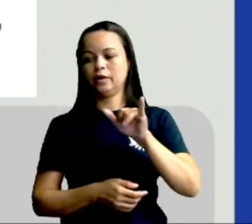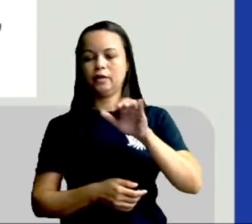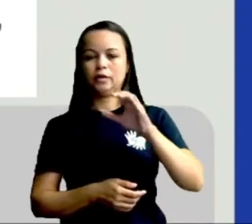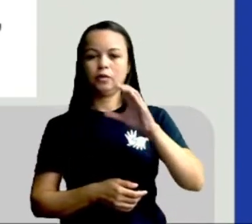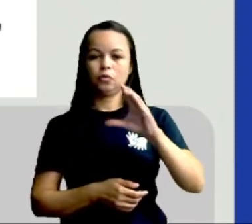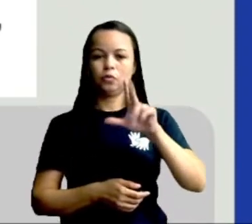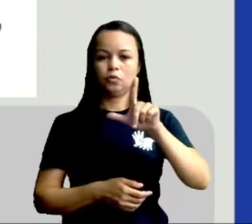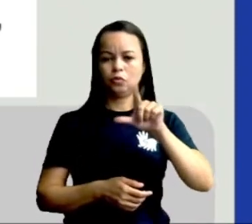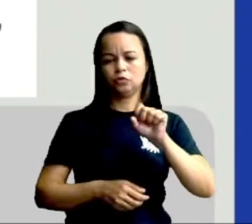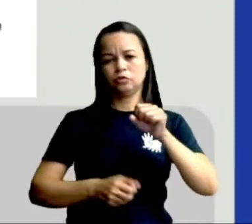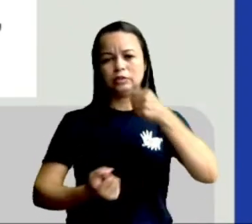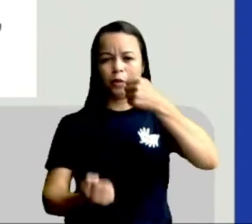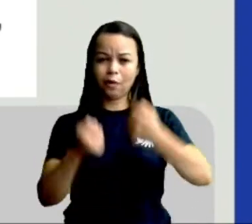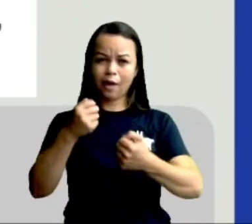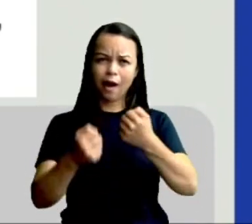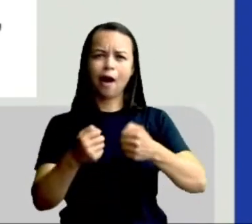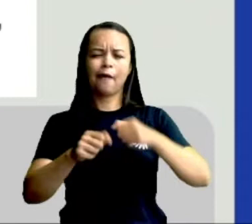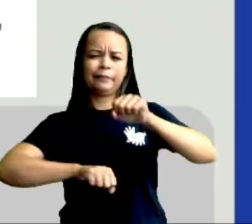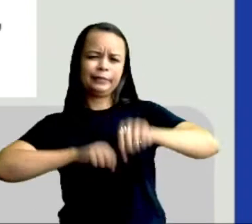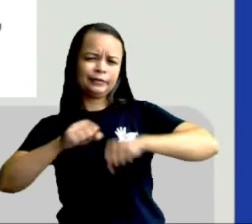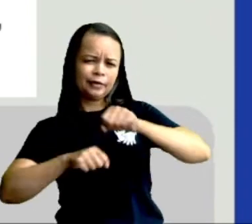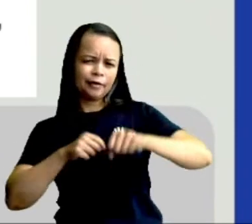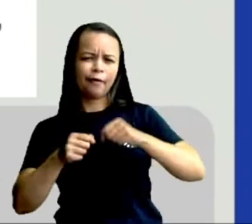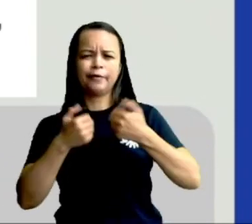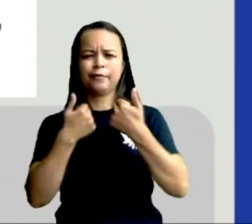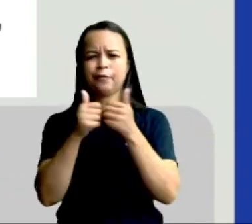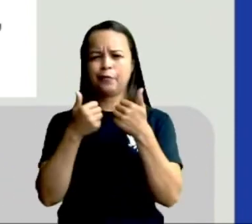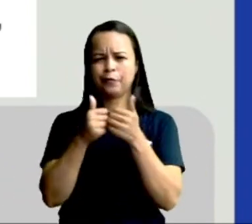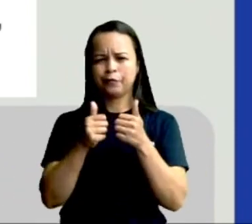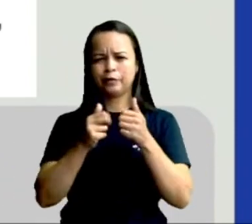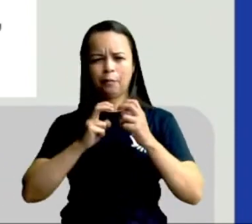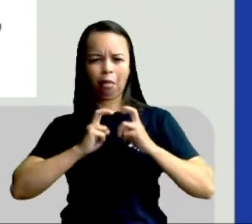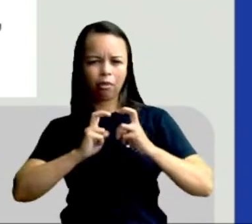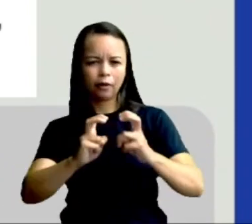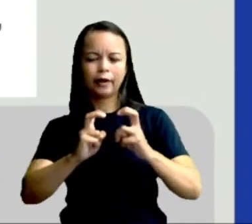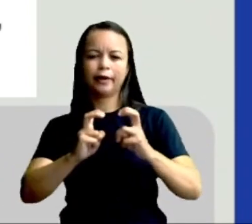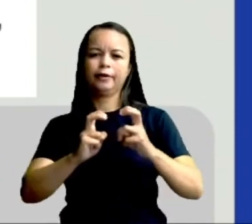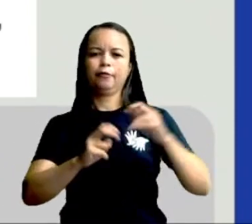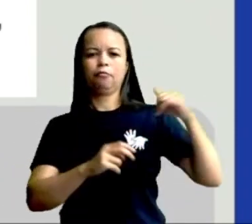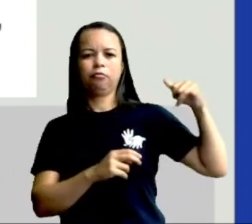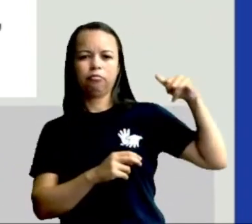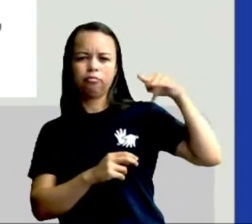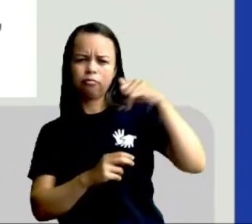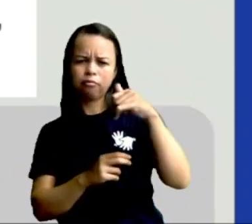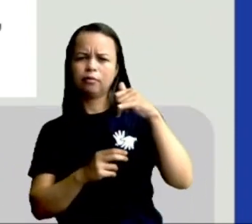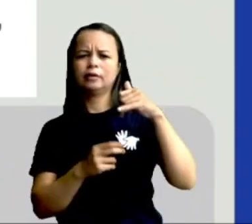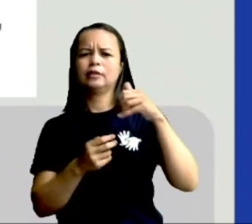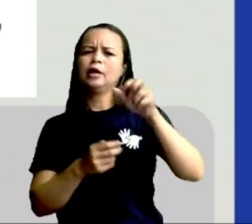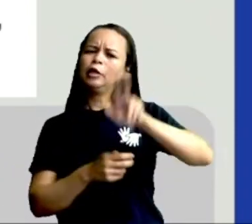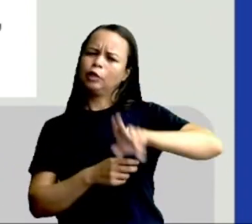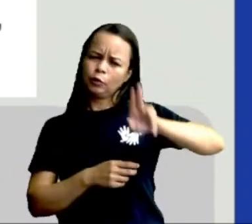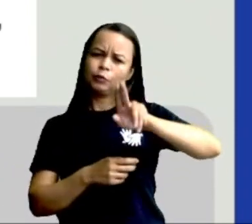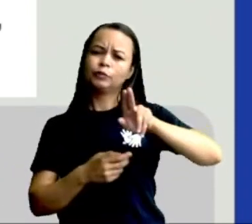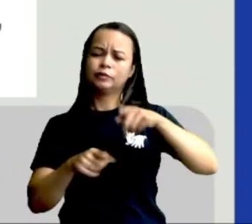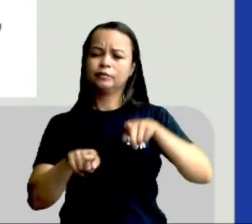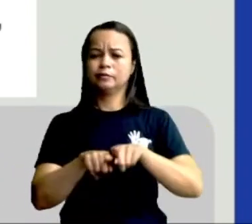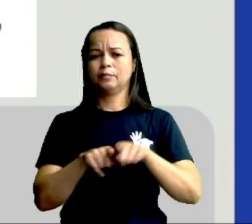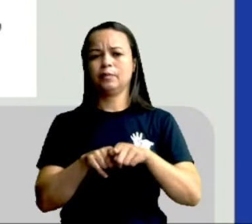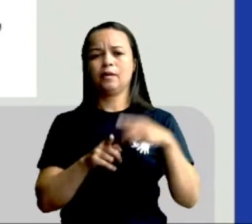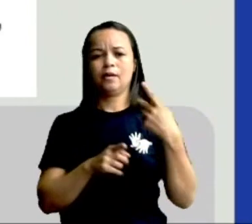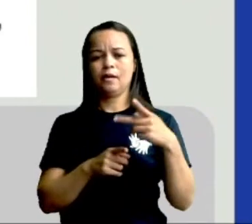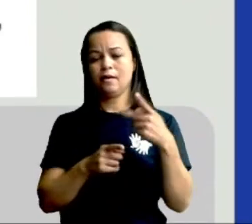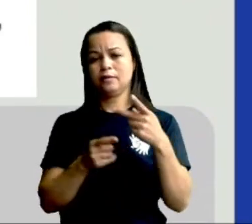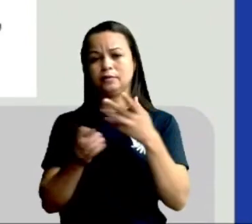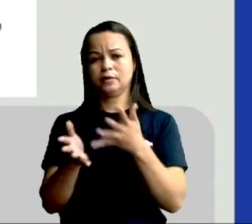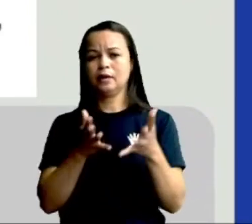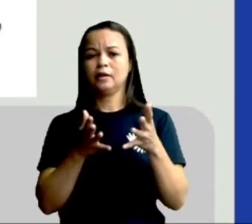automóveis, bicicletas, ônibus, trem, aeronaves, que utilizam essa